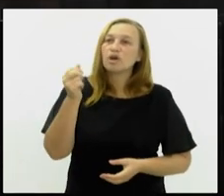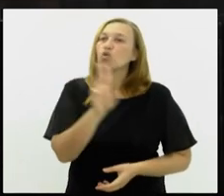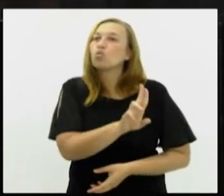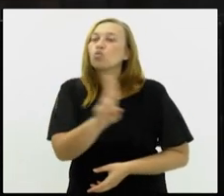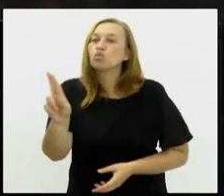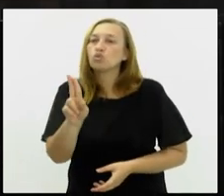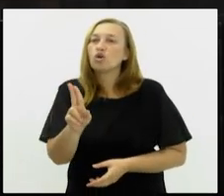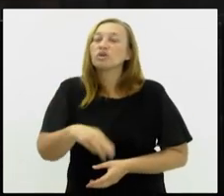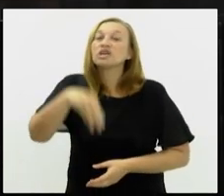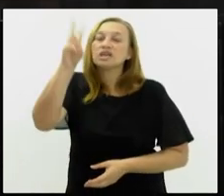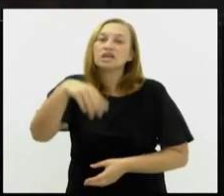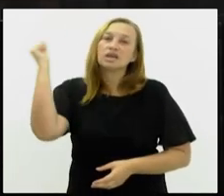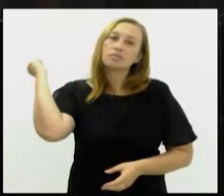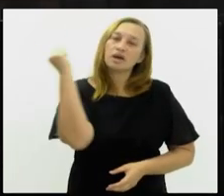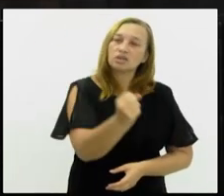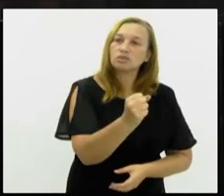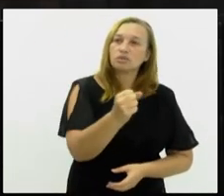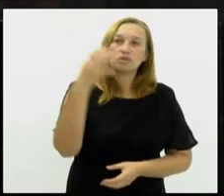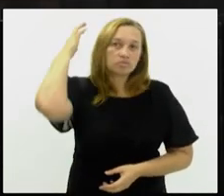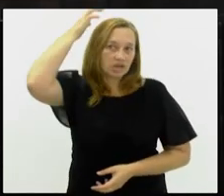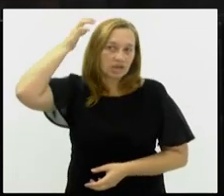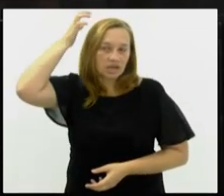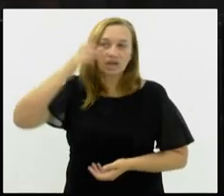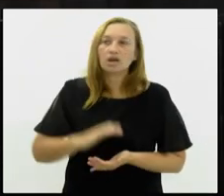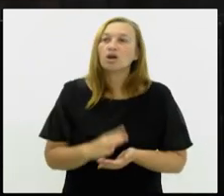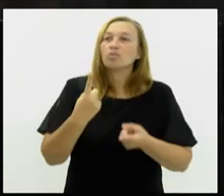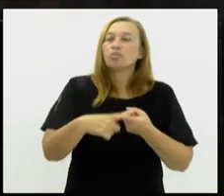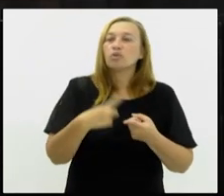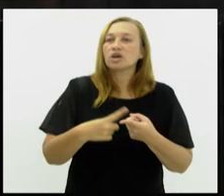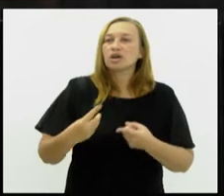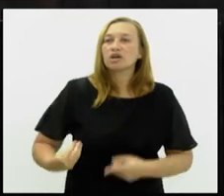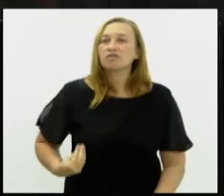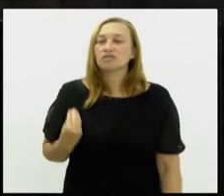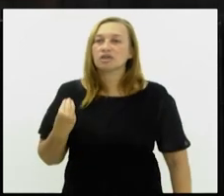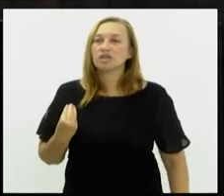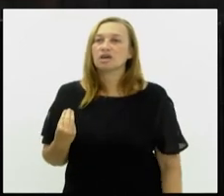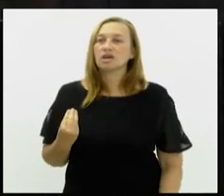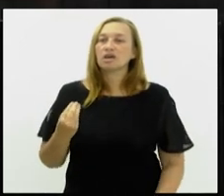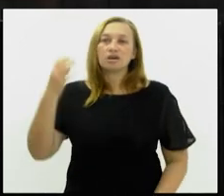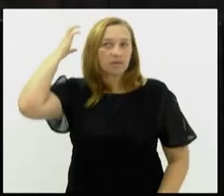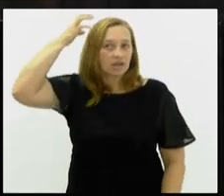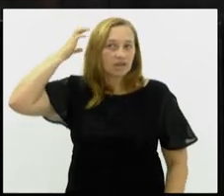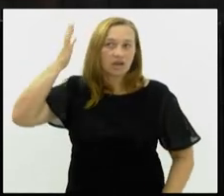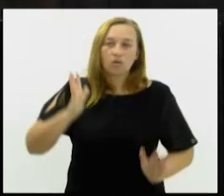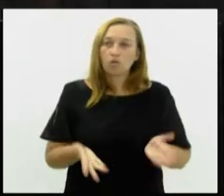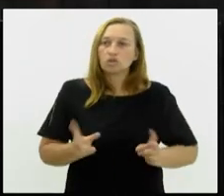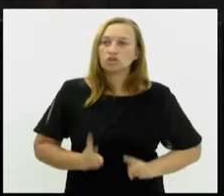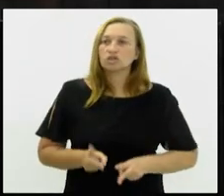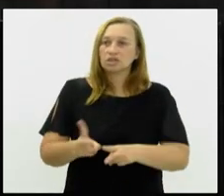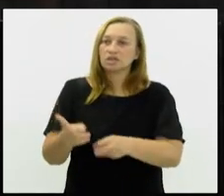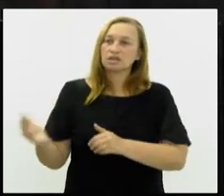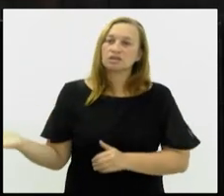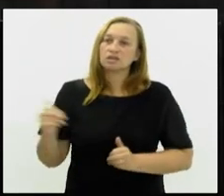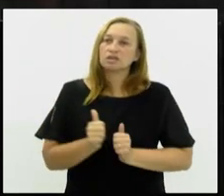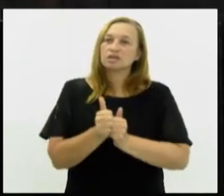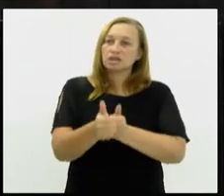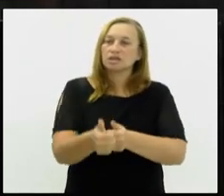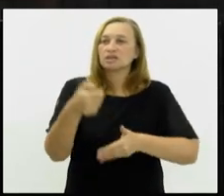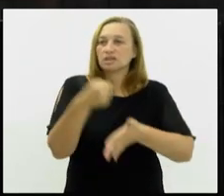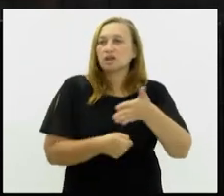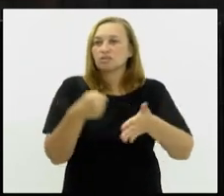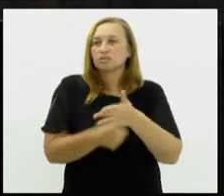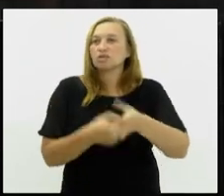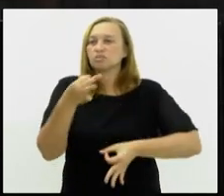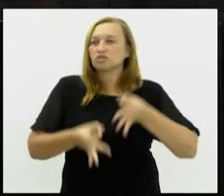quem mandou matar a Marielle e por quê. Marielle presente hoje e sempre. Seguiremos na luta por